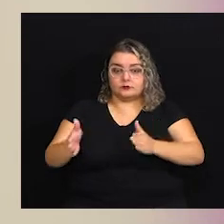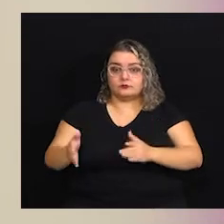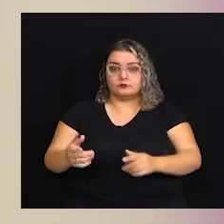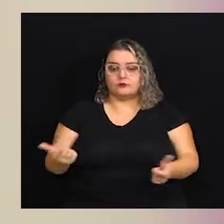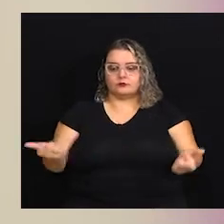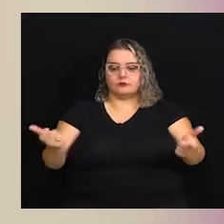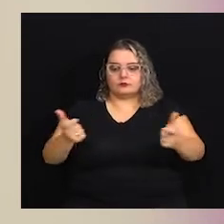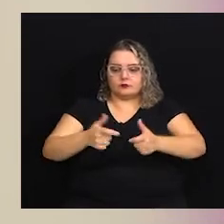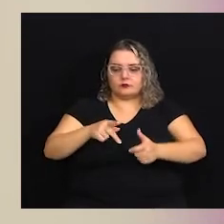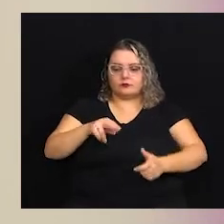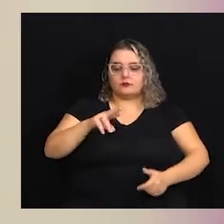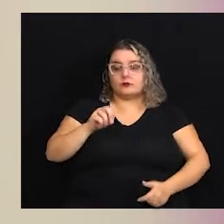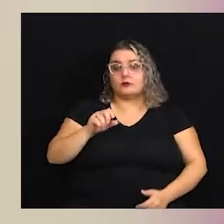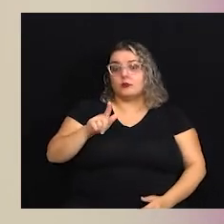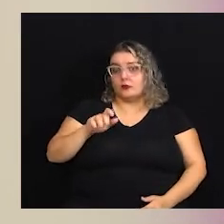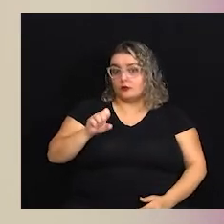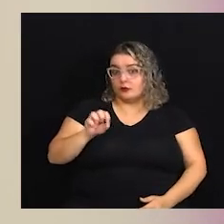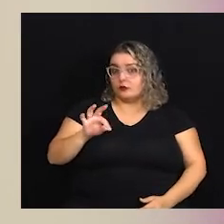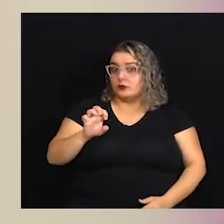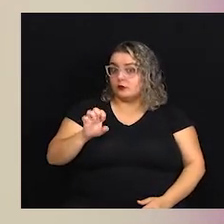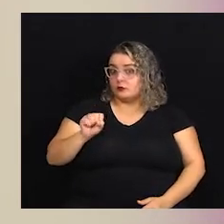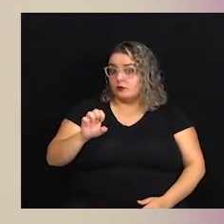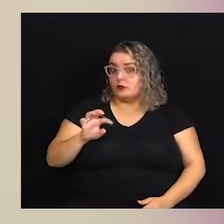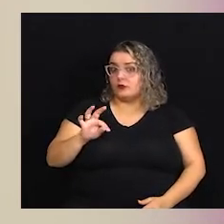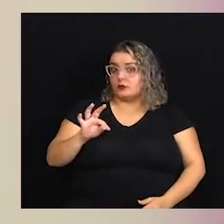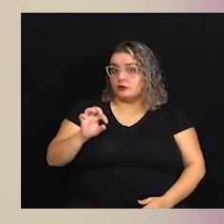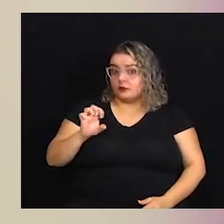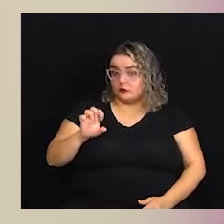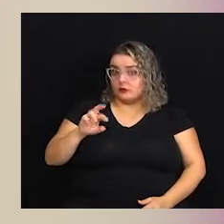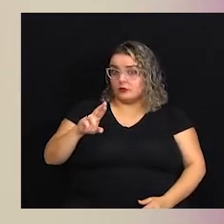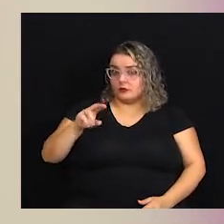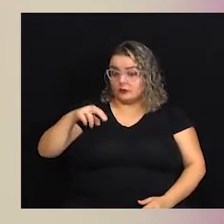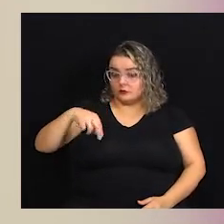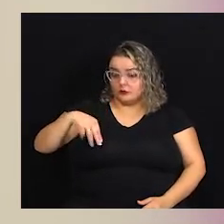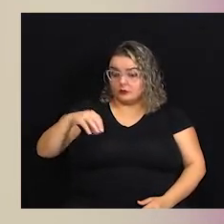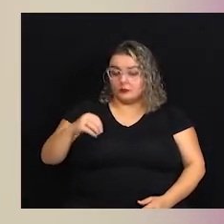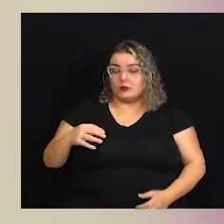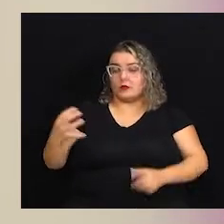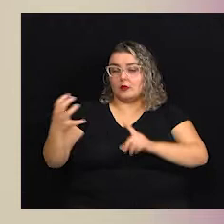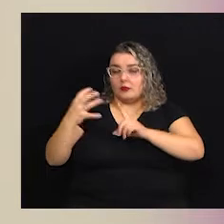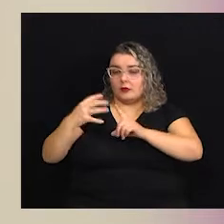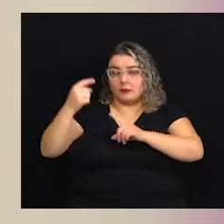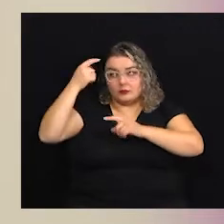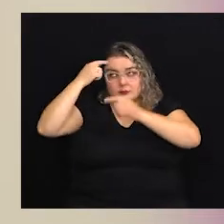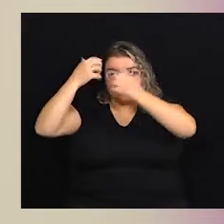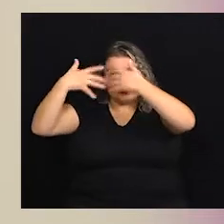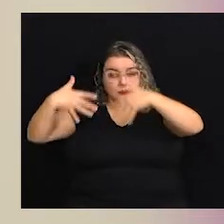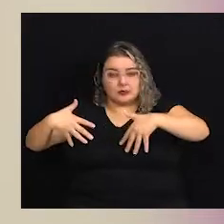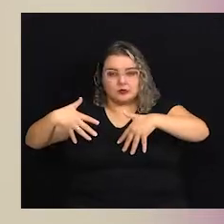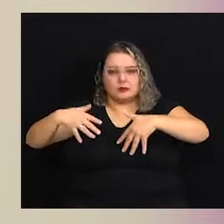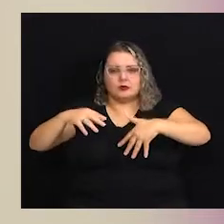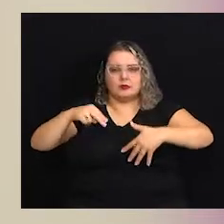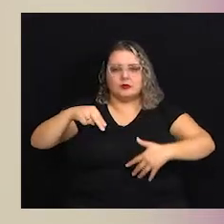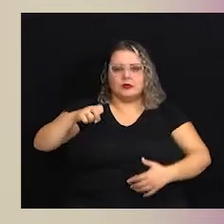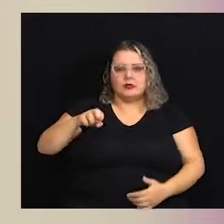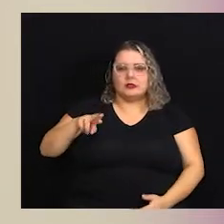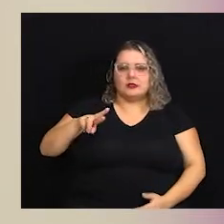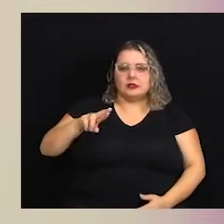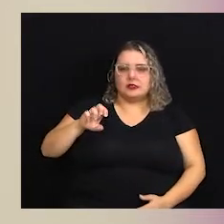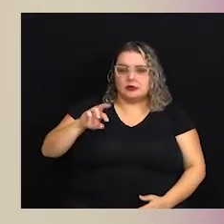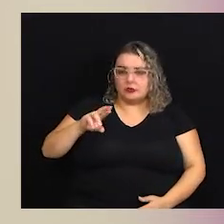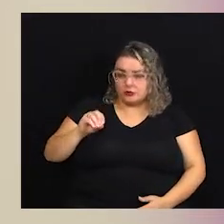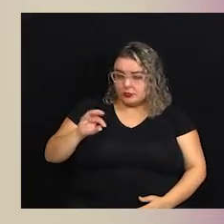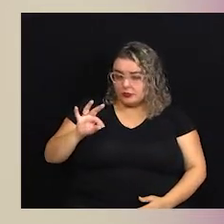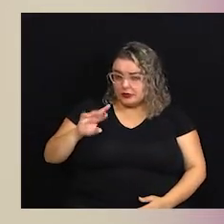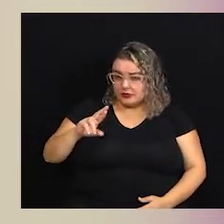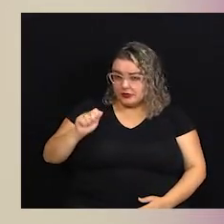de progesterona já altera o humor, porque afeta neurotransmissor, já afeta a qualidade do sono